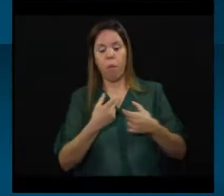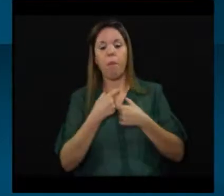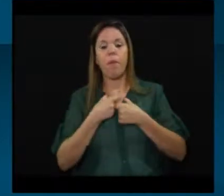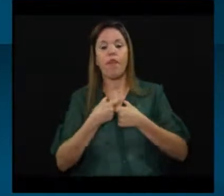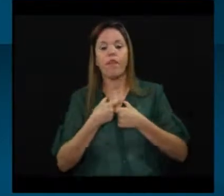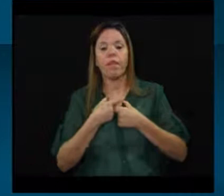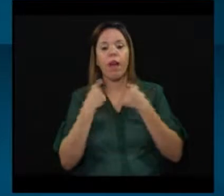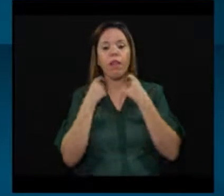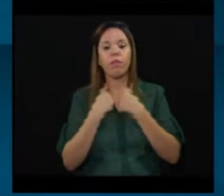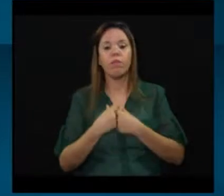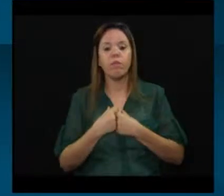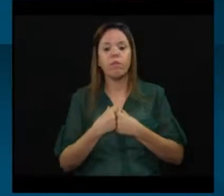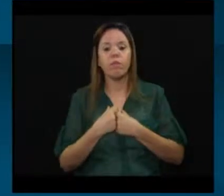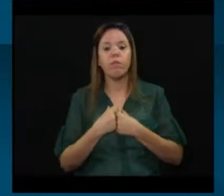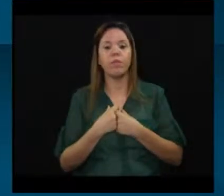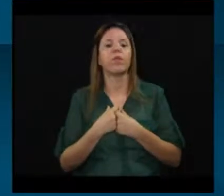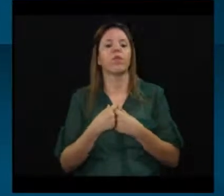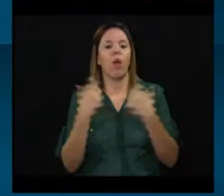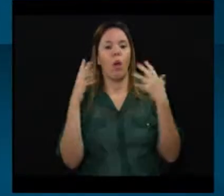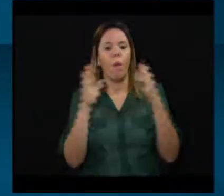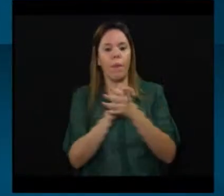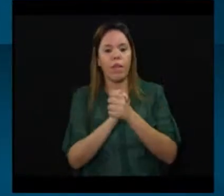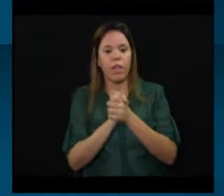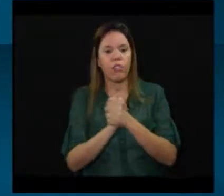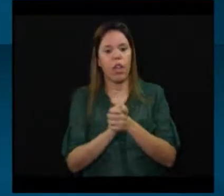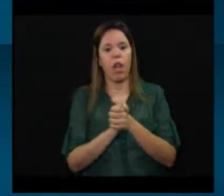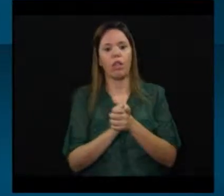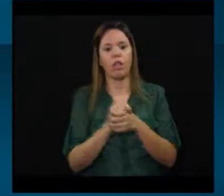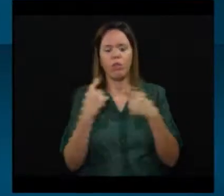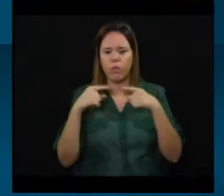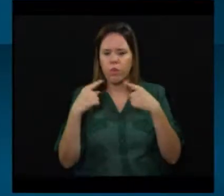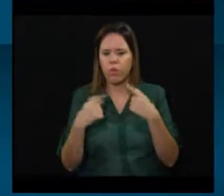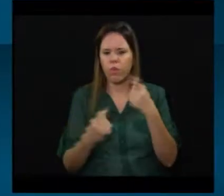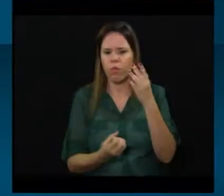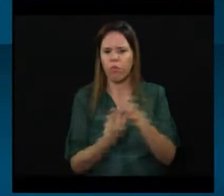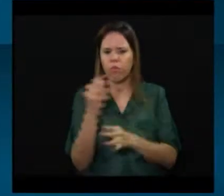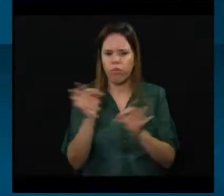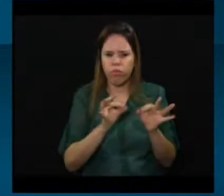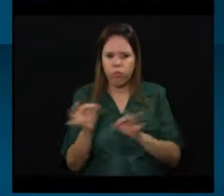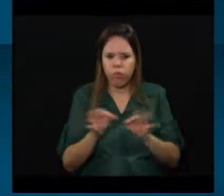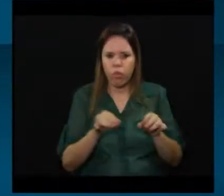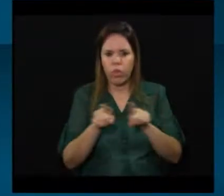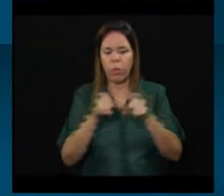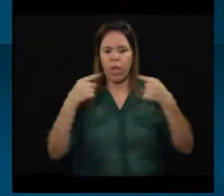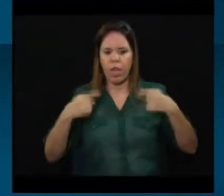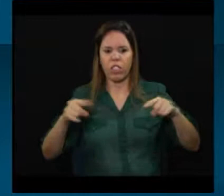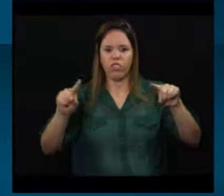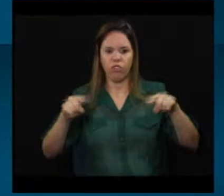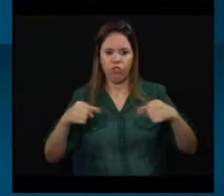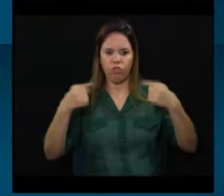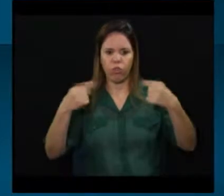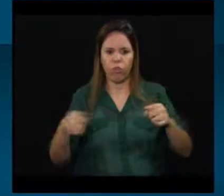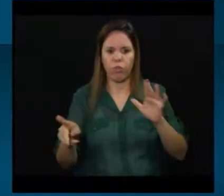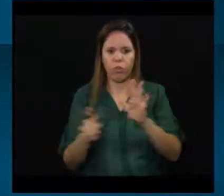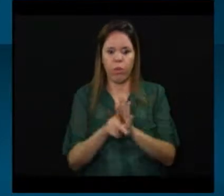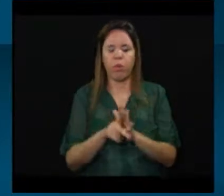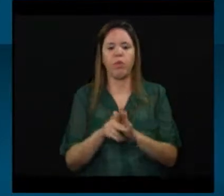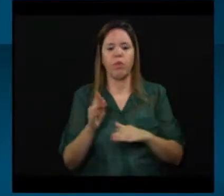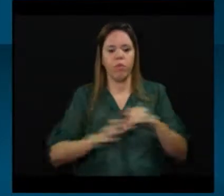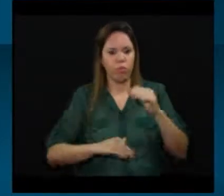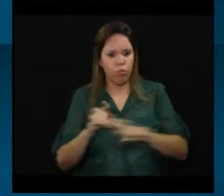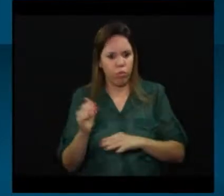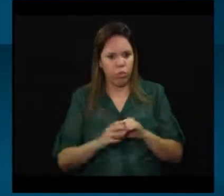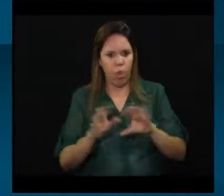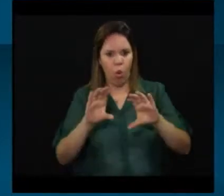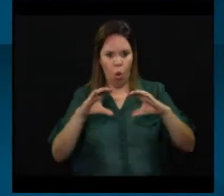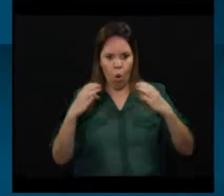Lobo Sobrinho. O homenageado é compositor, regente e educador musical. Atualmente rege e coordena o